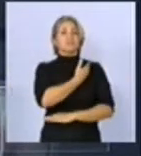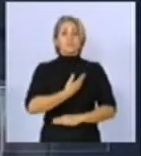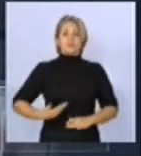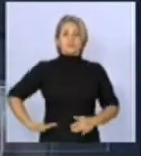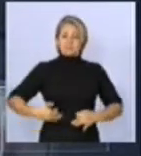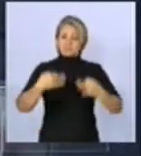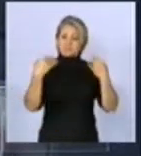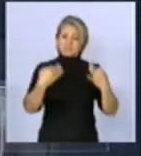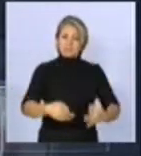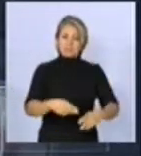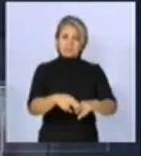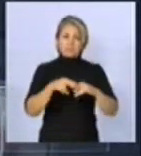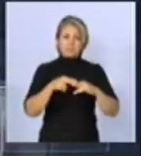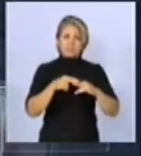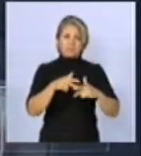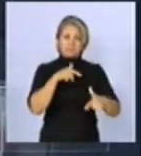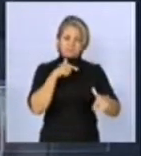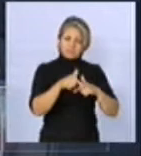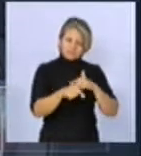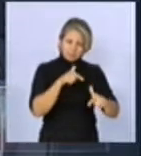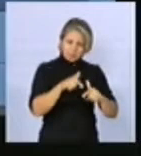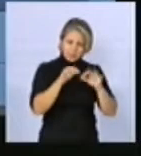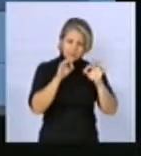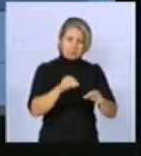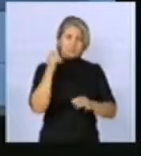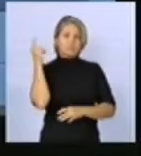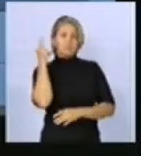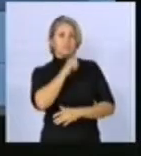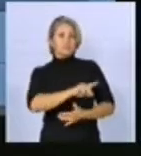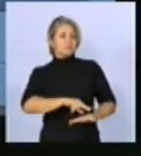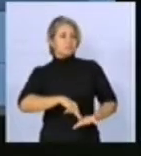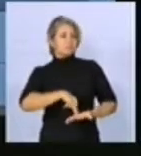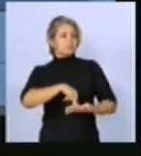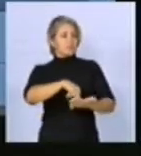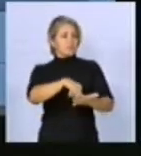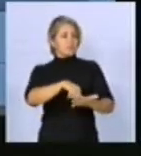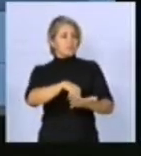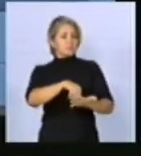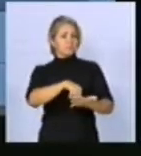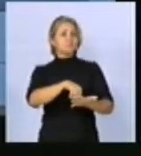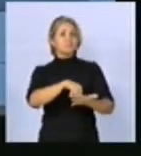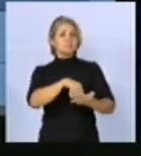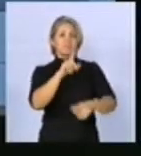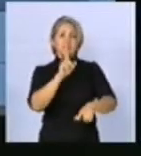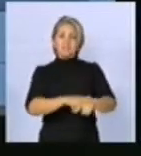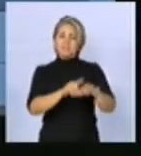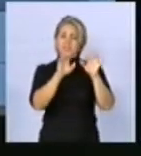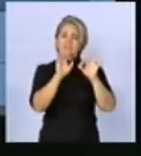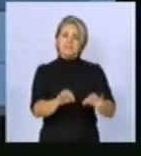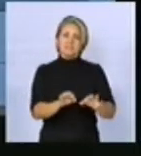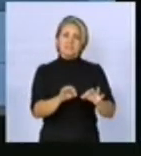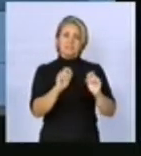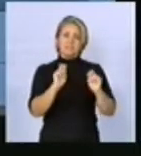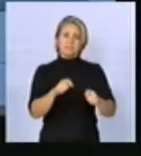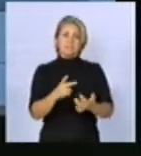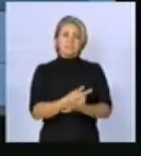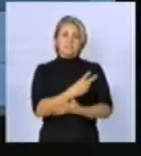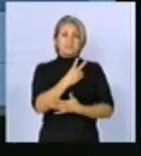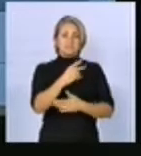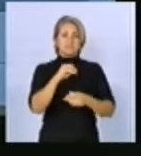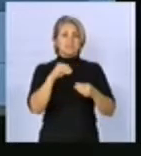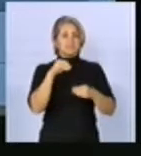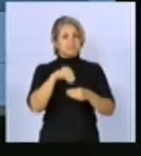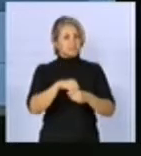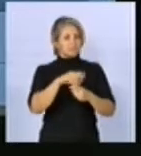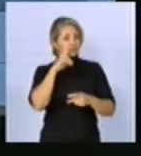eficaz através de gestão alcançar uma sustentabilidade e a contento e que seja de